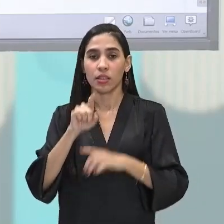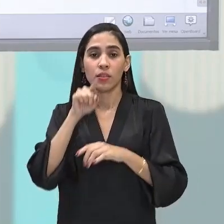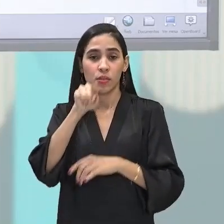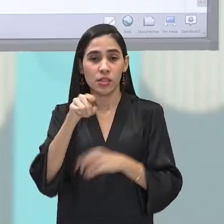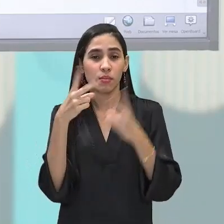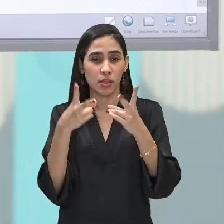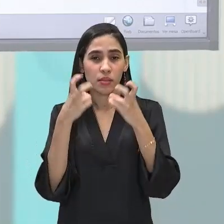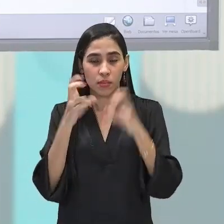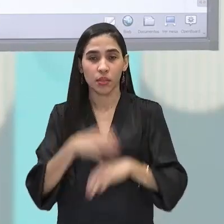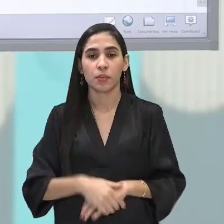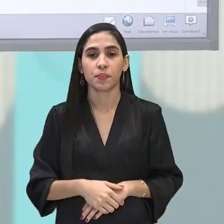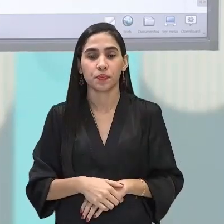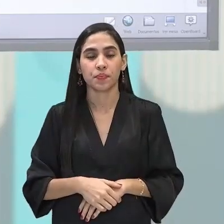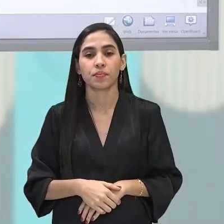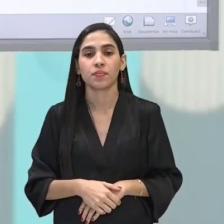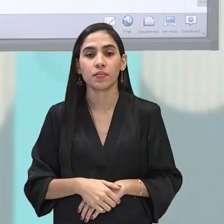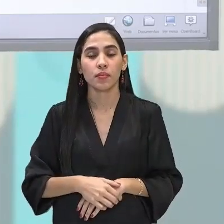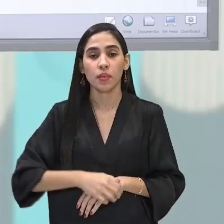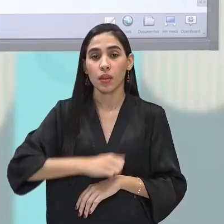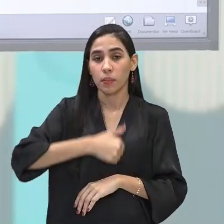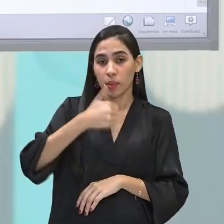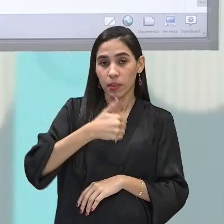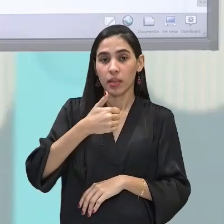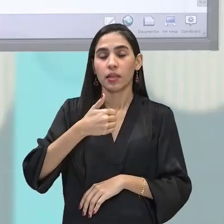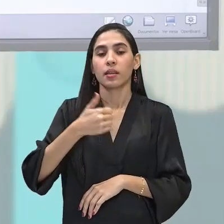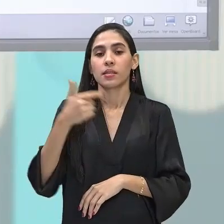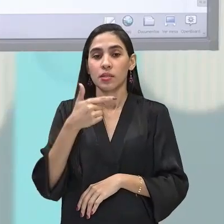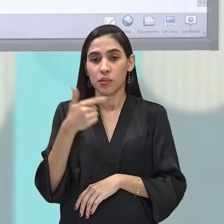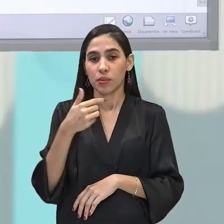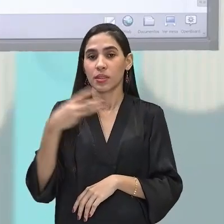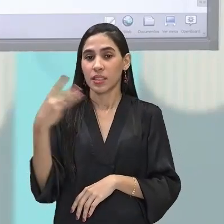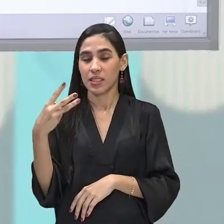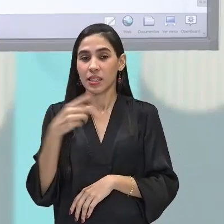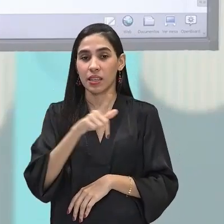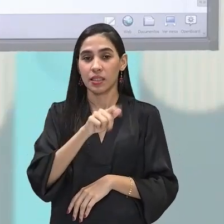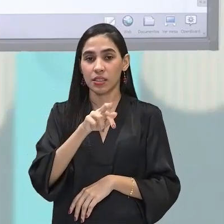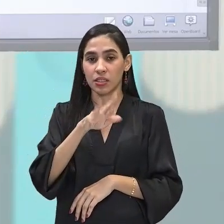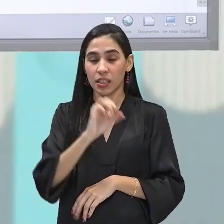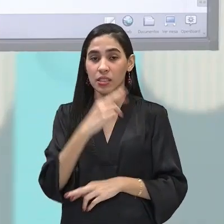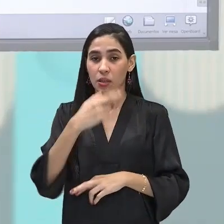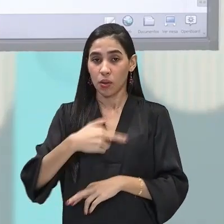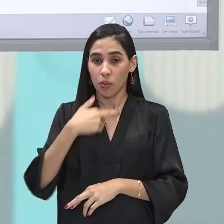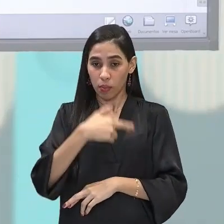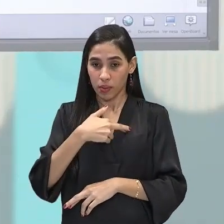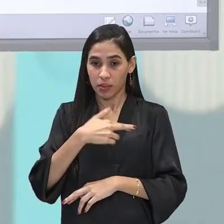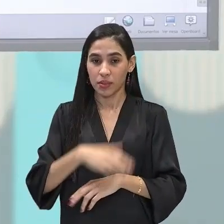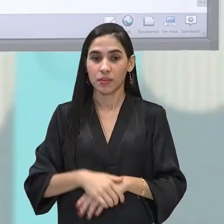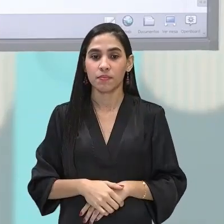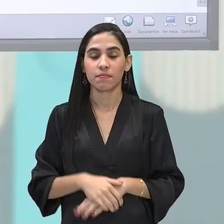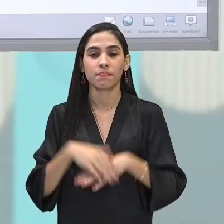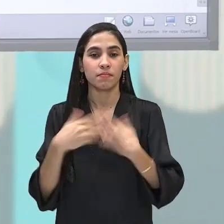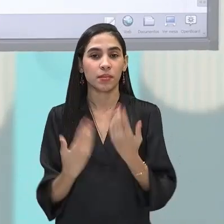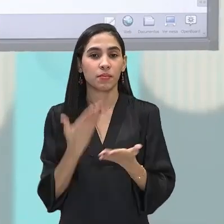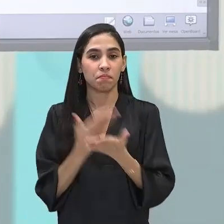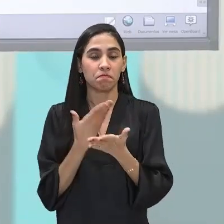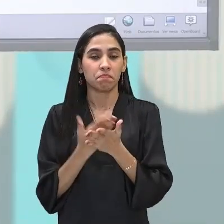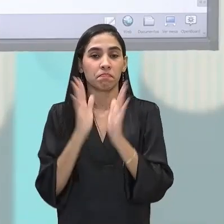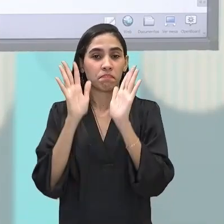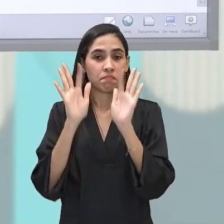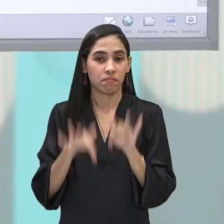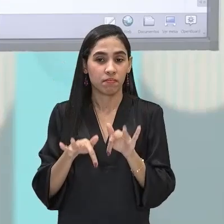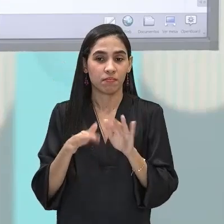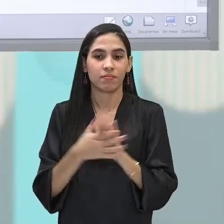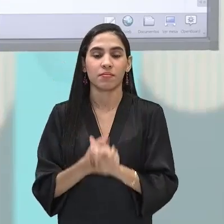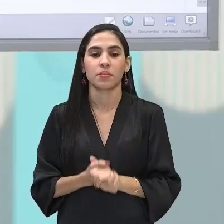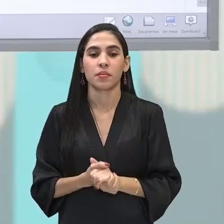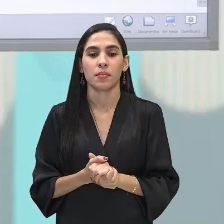né, aqui a primeira, a segunda e a terceira geração romântica. Finalizamos aqui a nossa